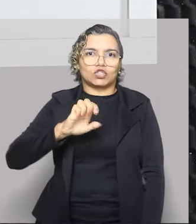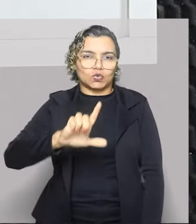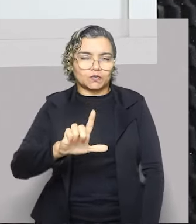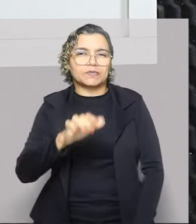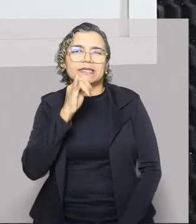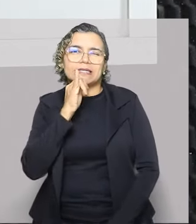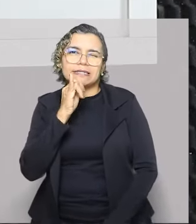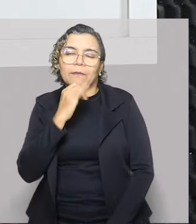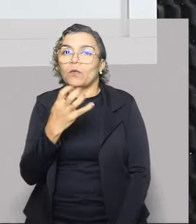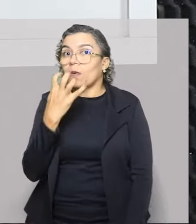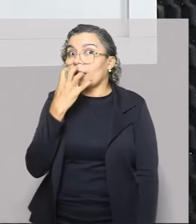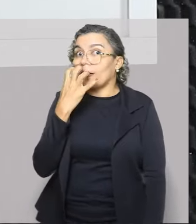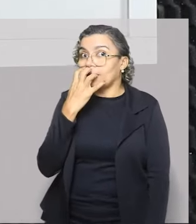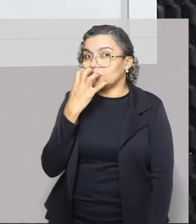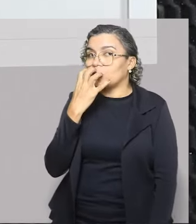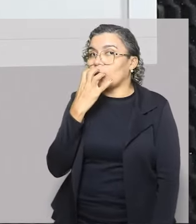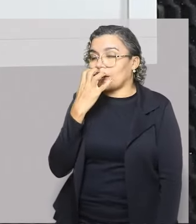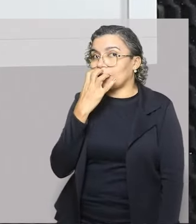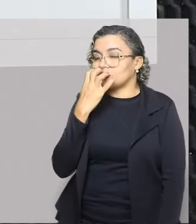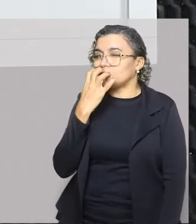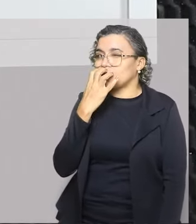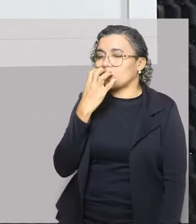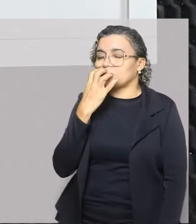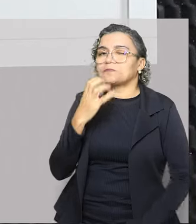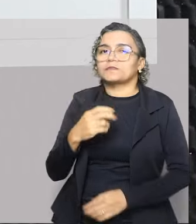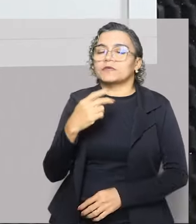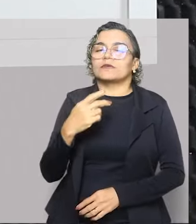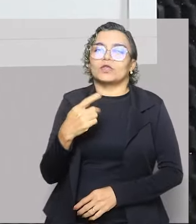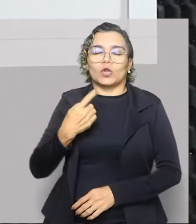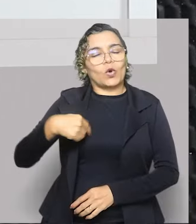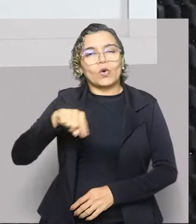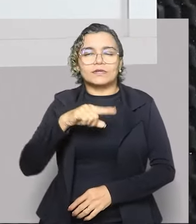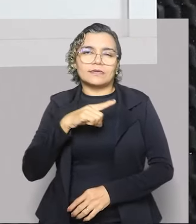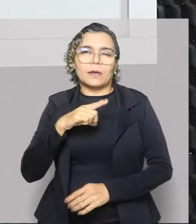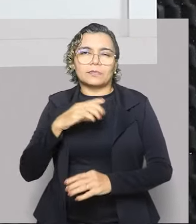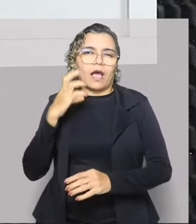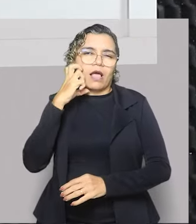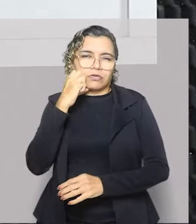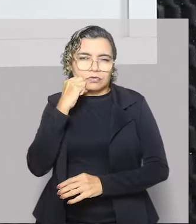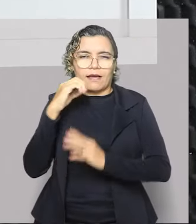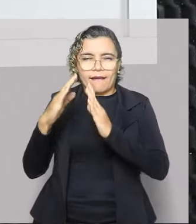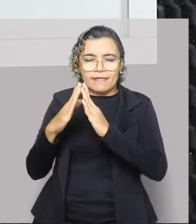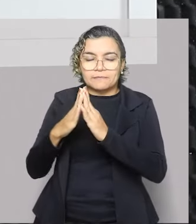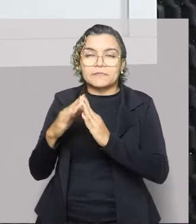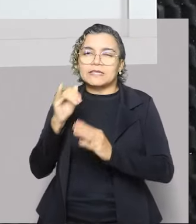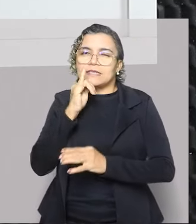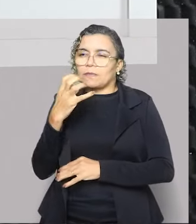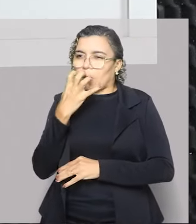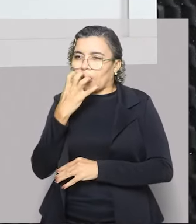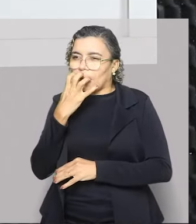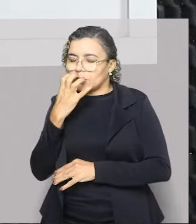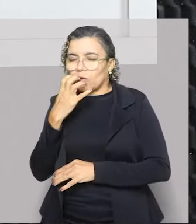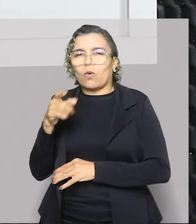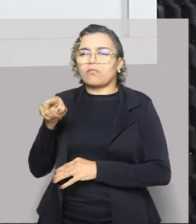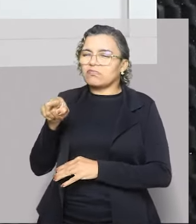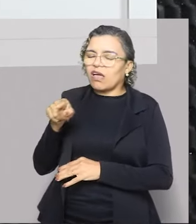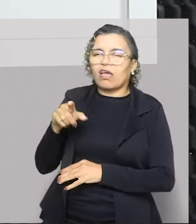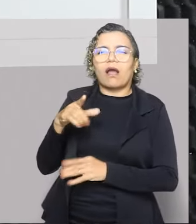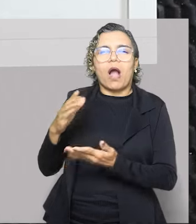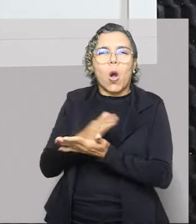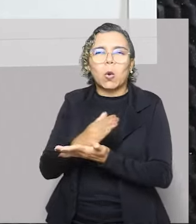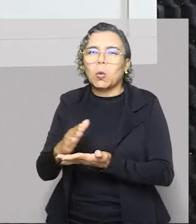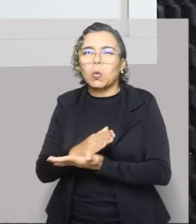dos Nossos cães né os nossos cachorros que a gente tem aí na nossa casa existe aquele cachorro né que a gente diz que não tem raça